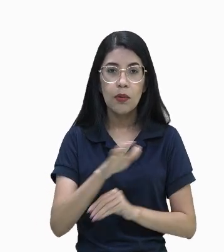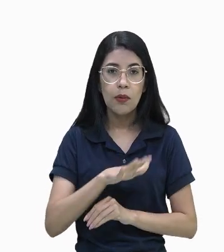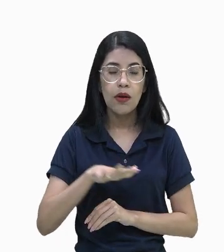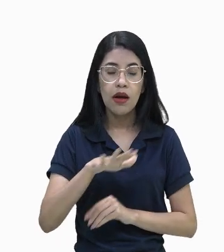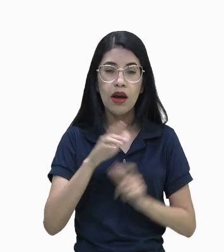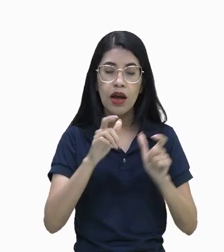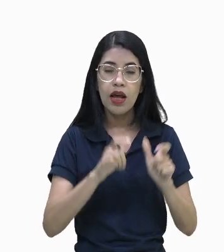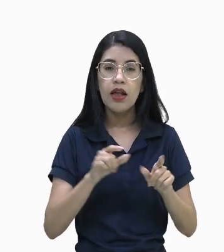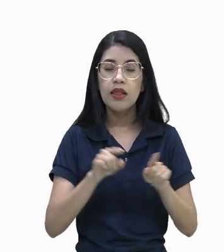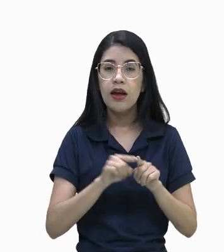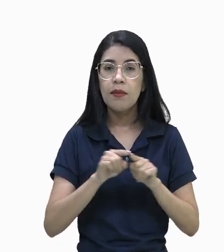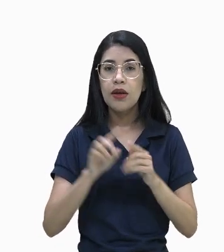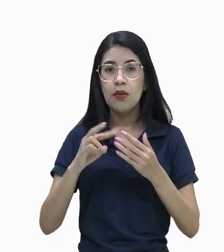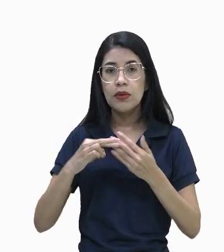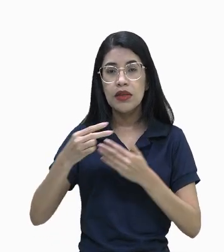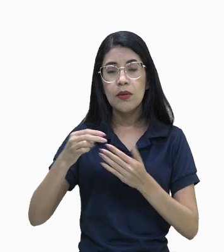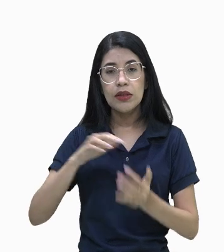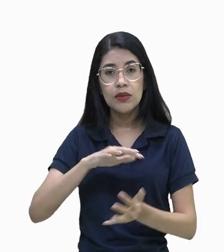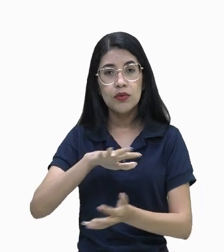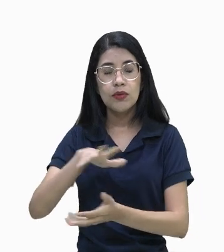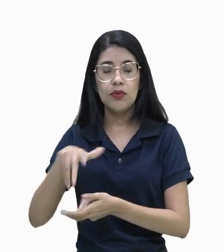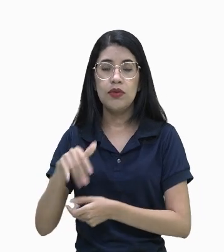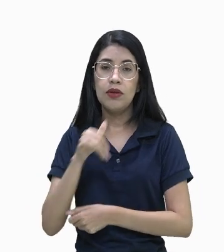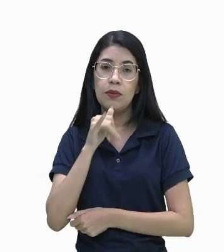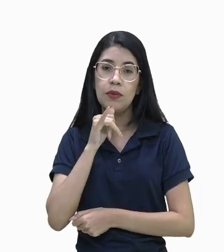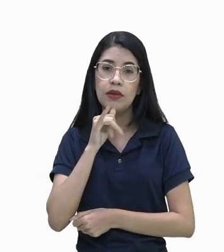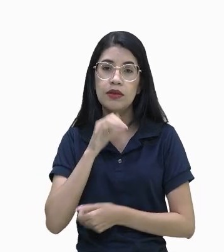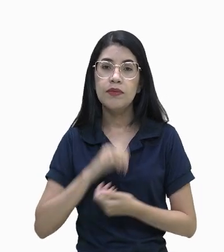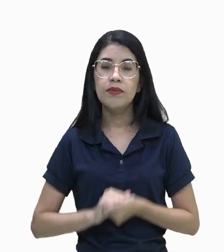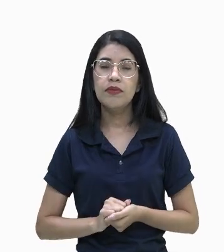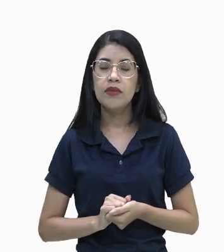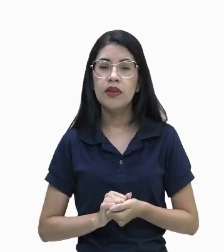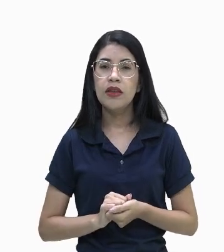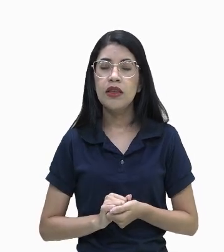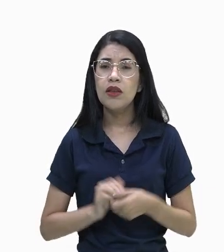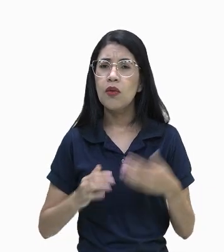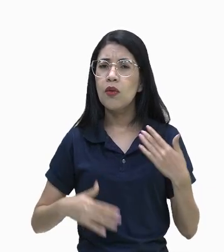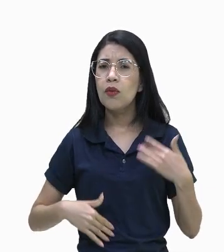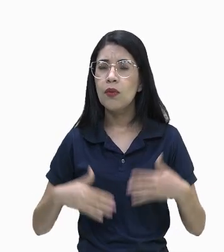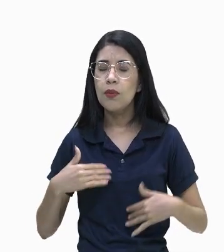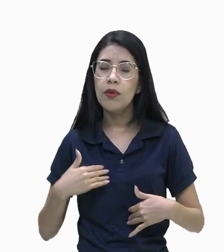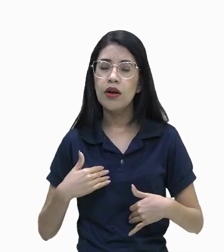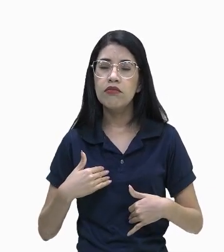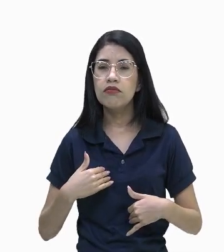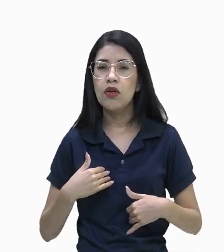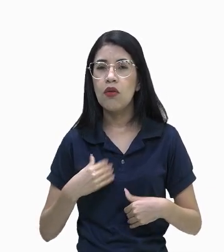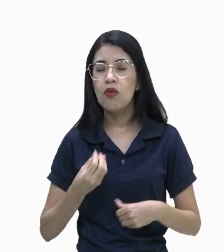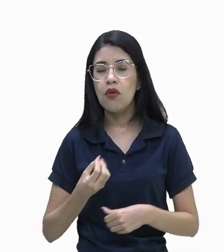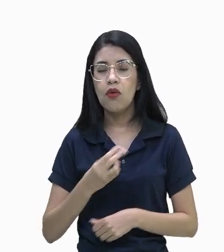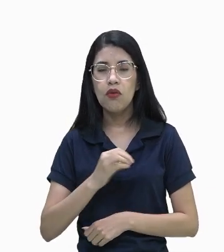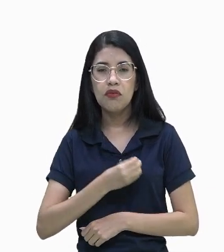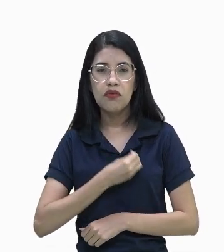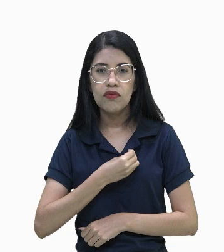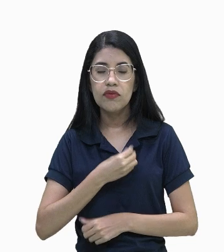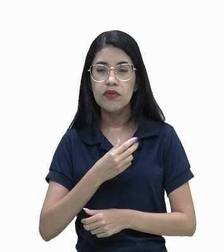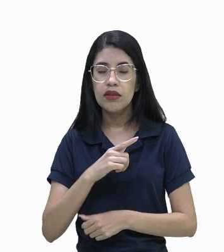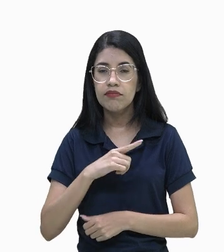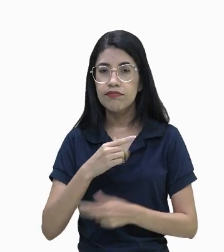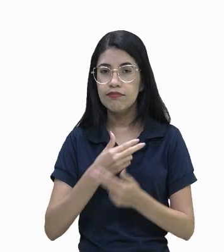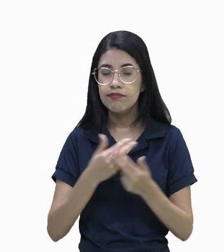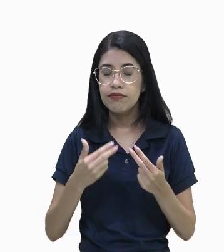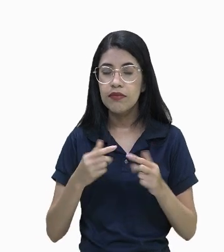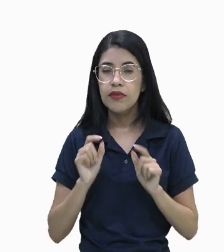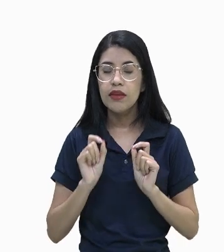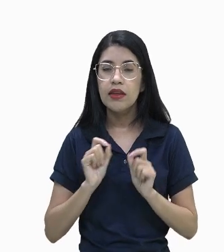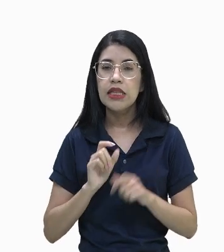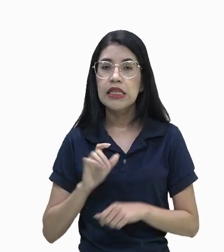em tantas outras. E aí pensa, corpo biológico, um corpo de um ser humano, de um ser vivo, na verdade, né? Em que se você faz